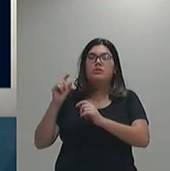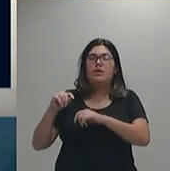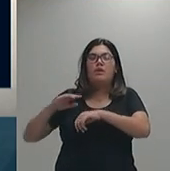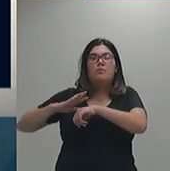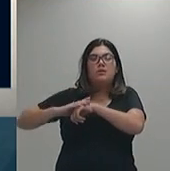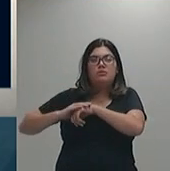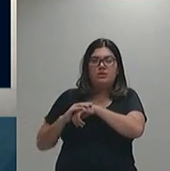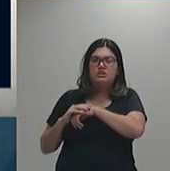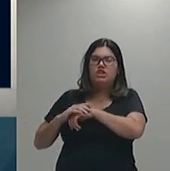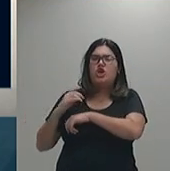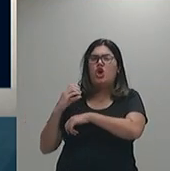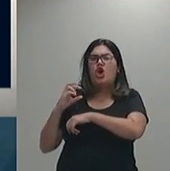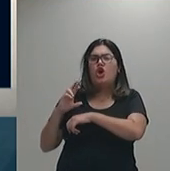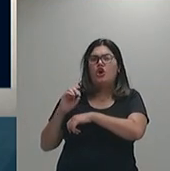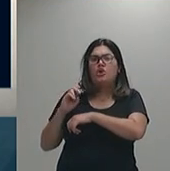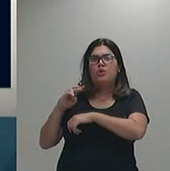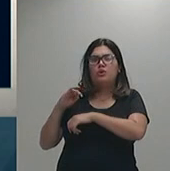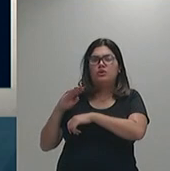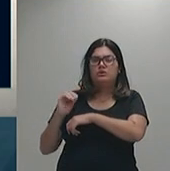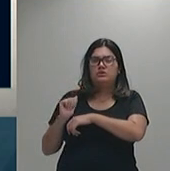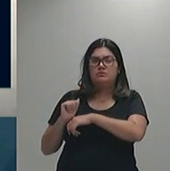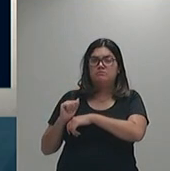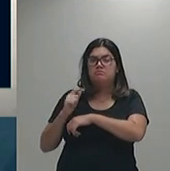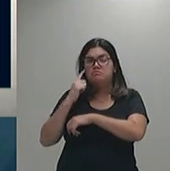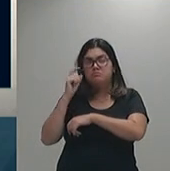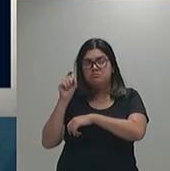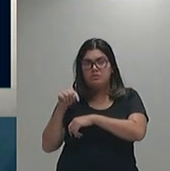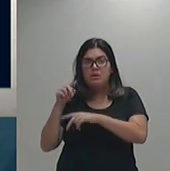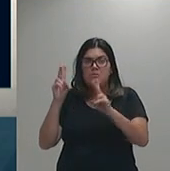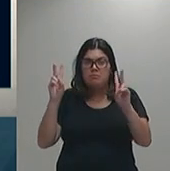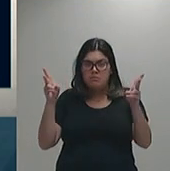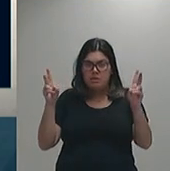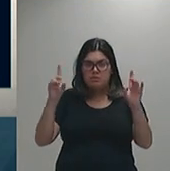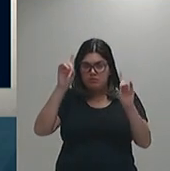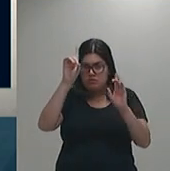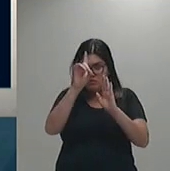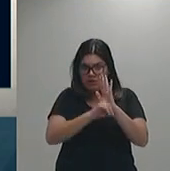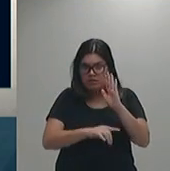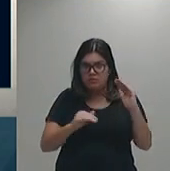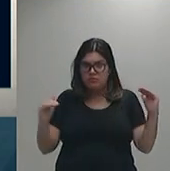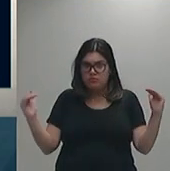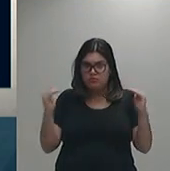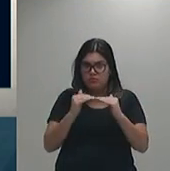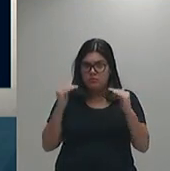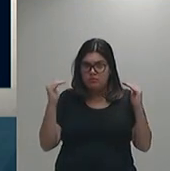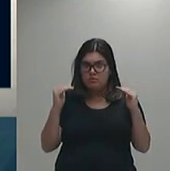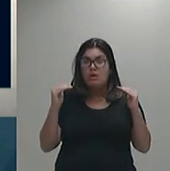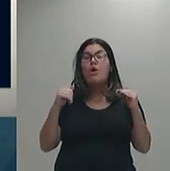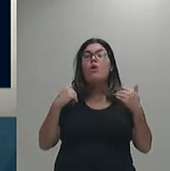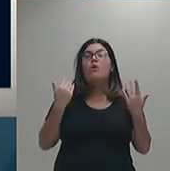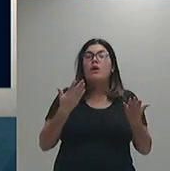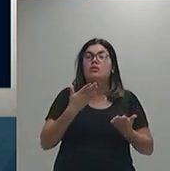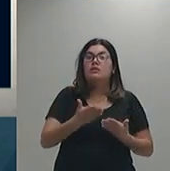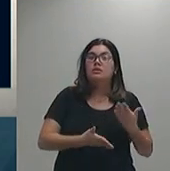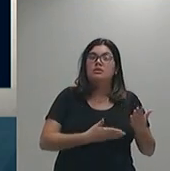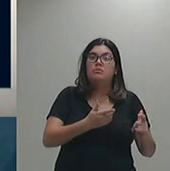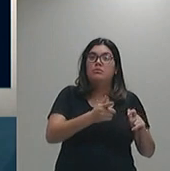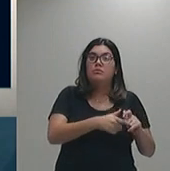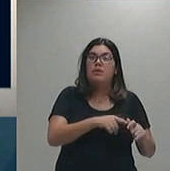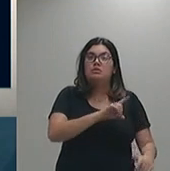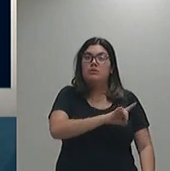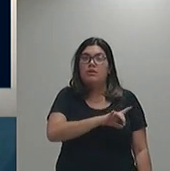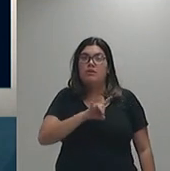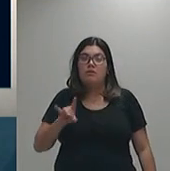crônica Será que ambas possuem o mesmíssimo direito o que que é tratamento médico em cada um desses casos